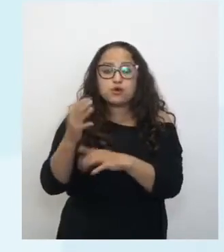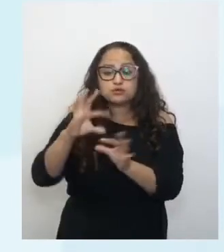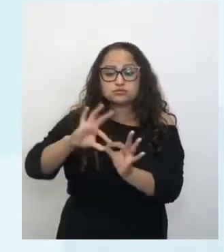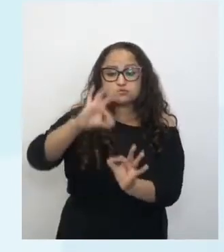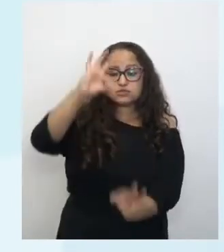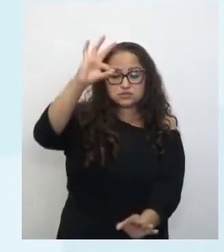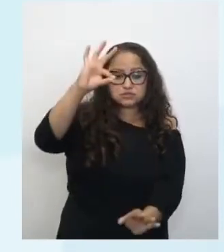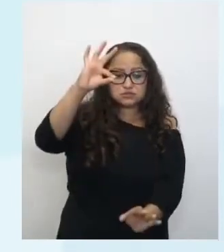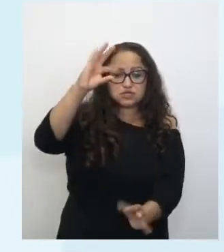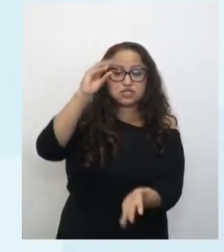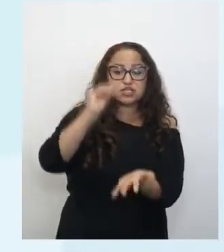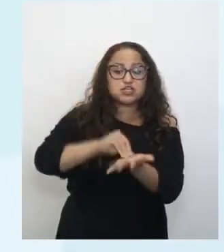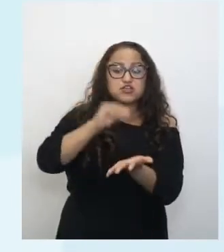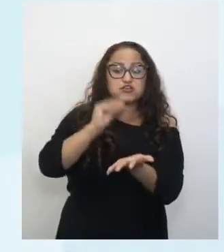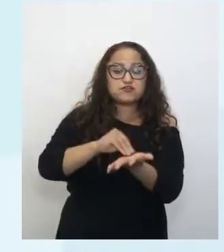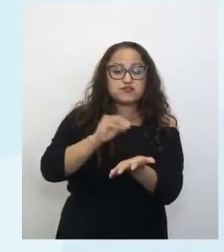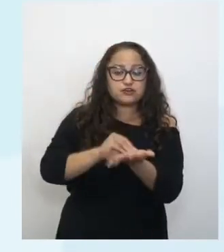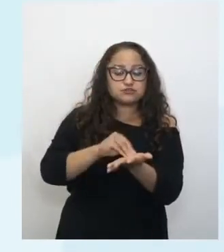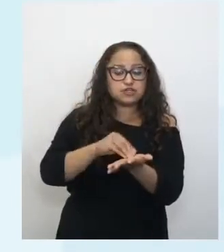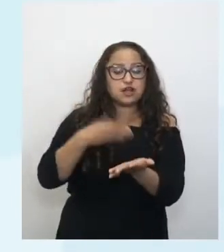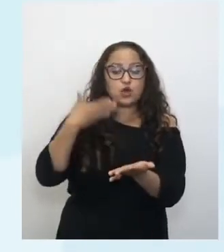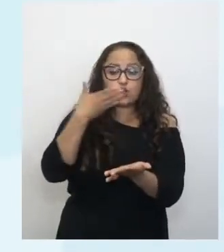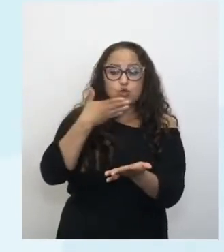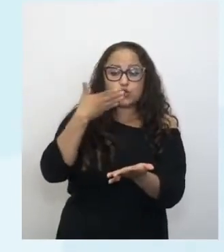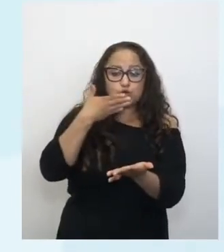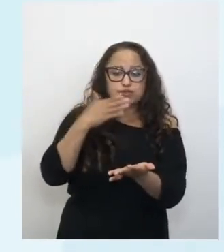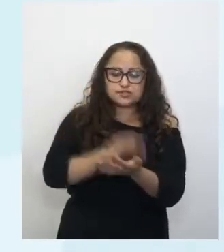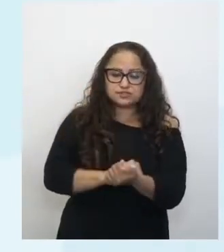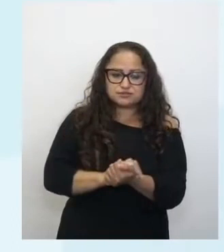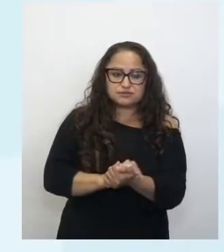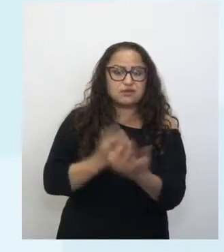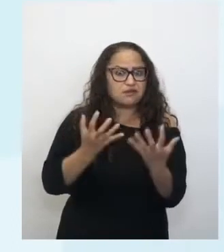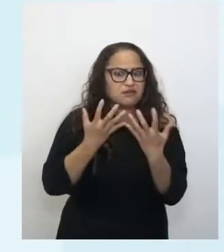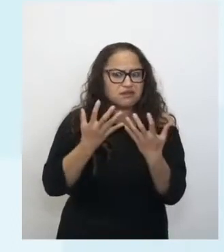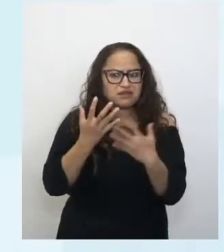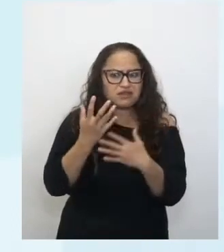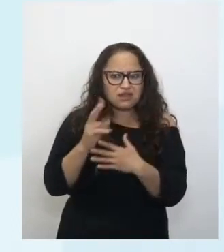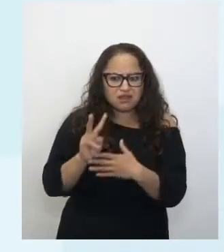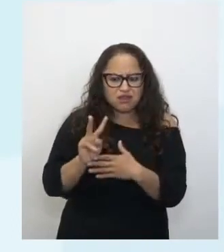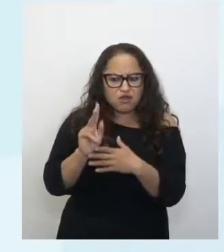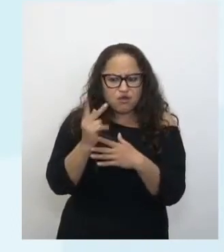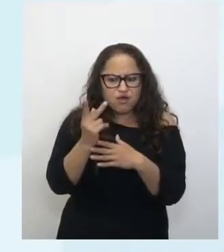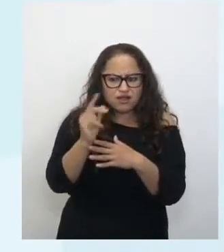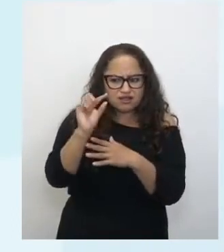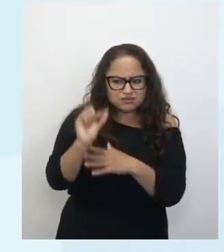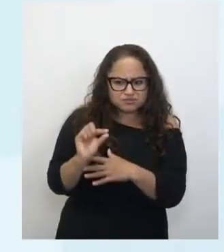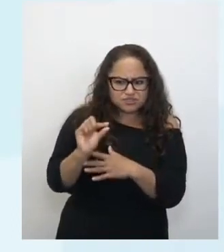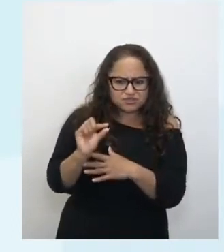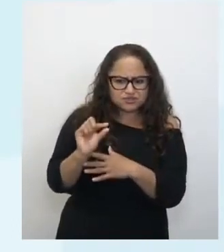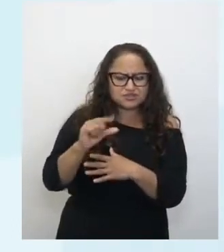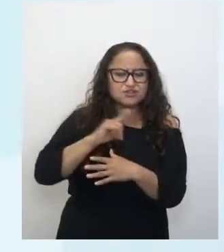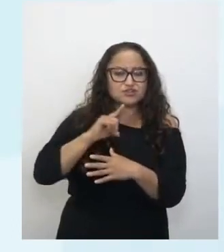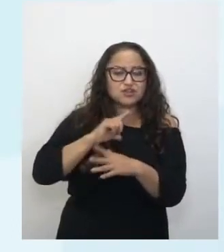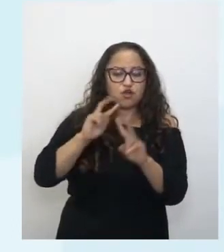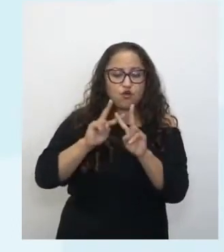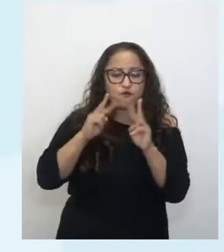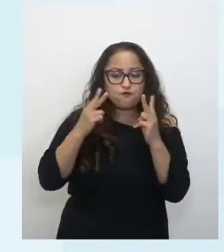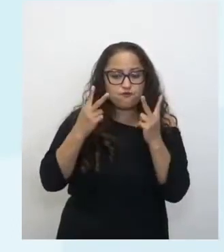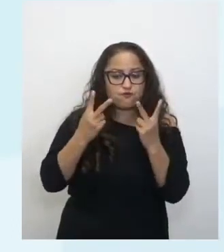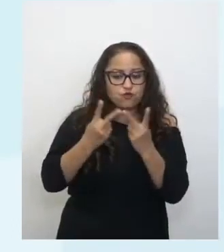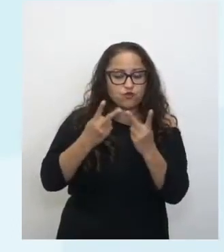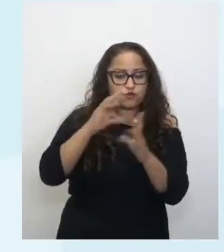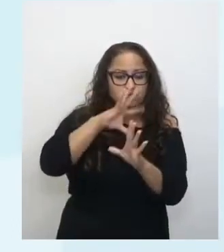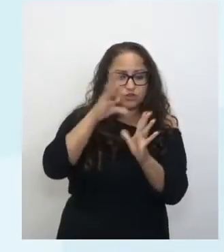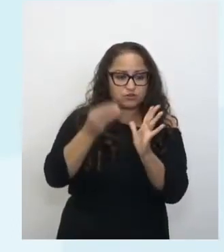casquinha que sobrará com do se ele quer o agazinho porque eu vou pegar o volume total né